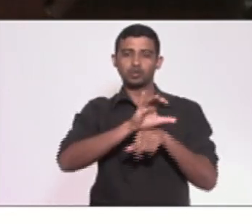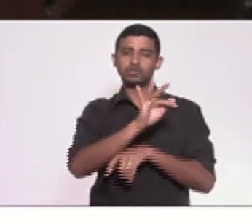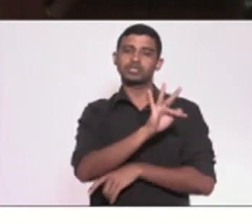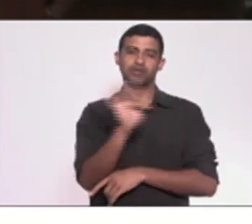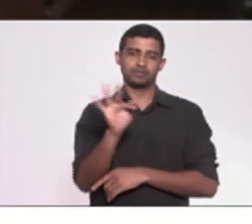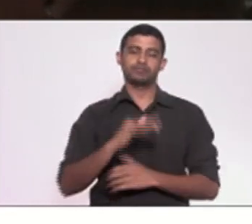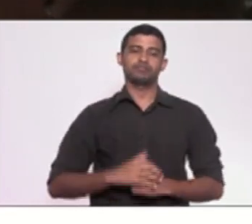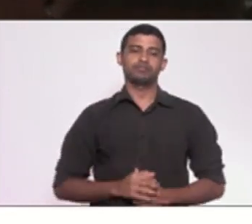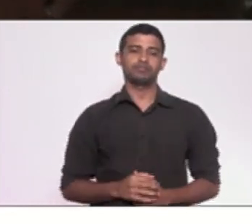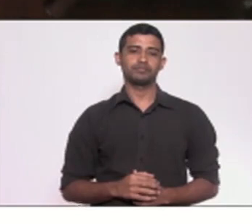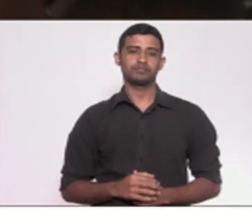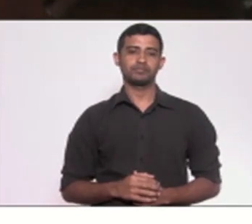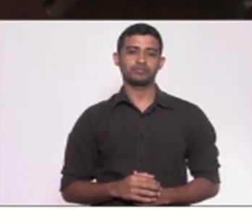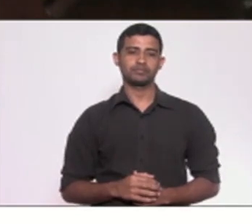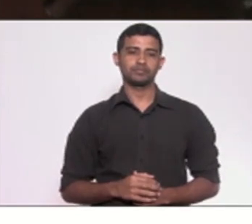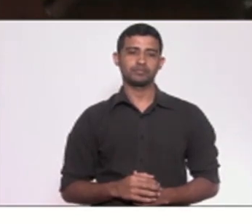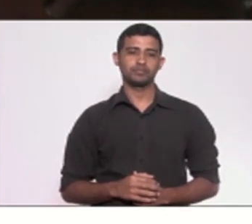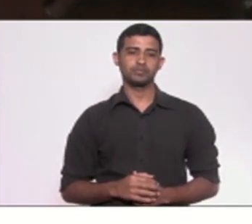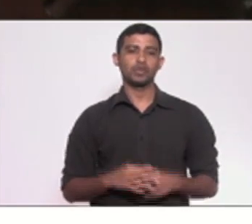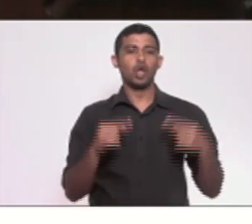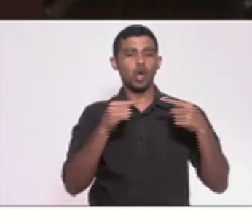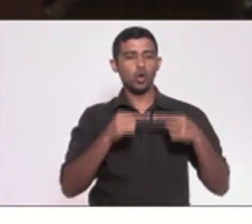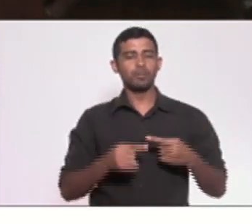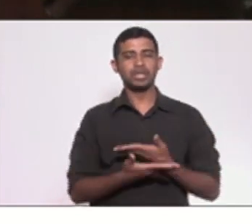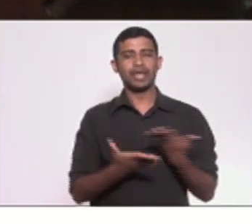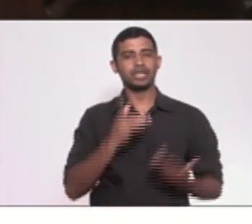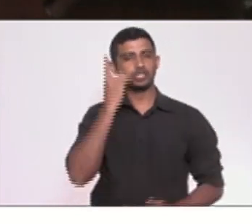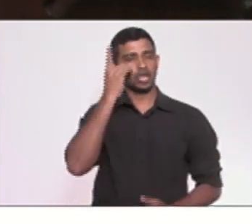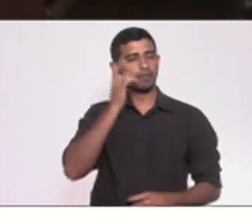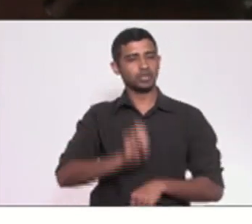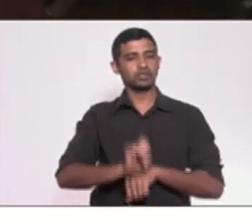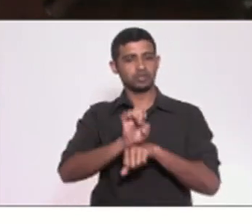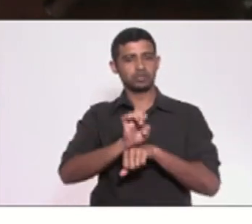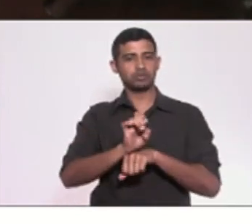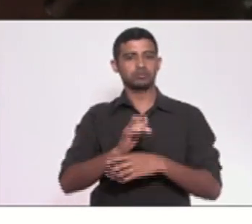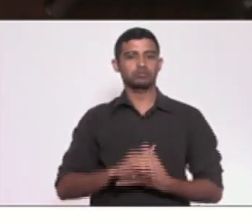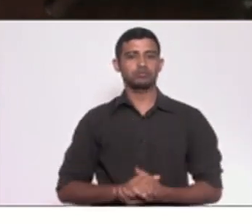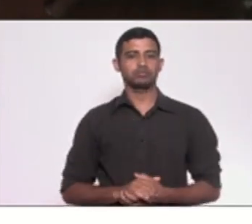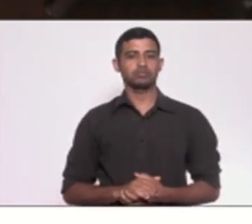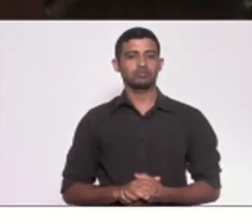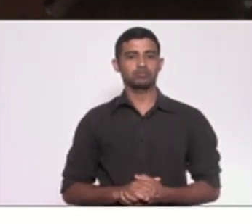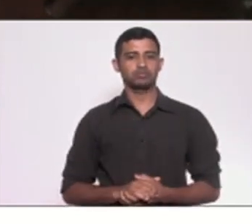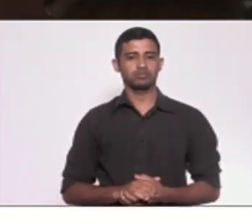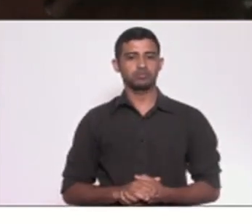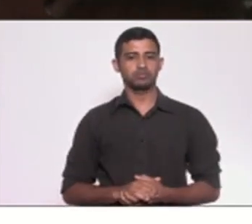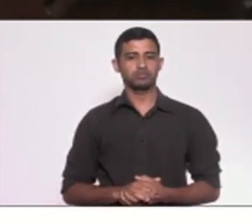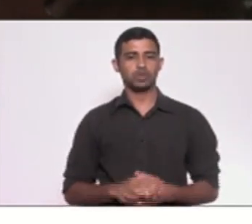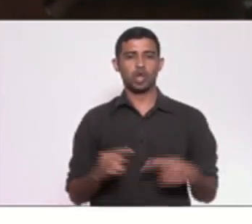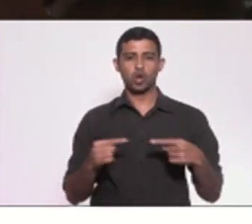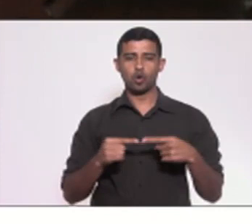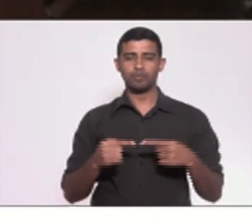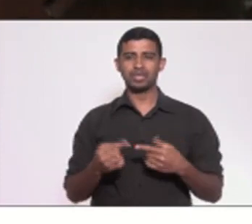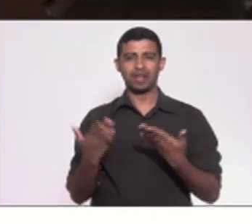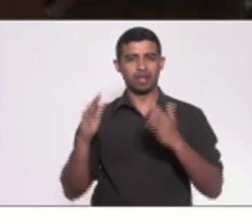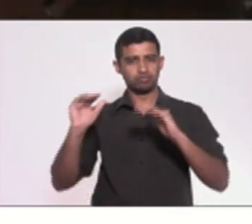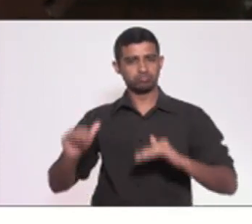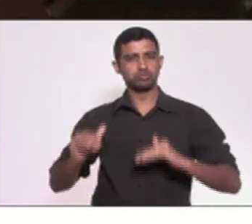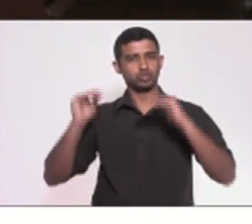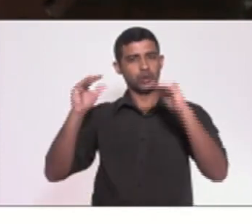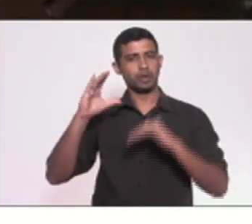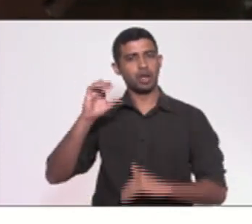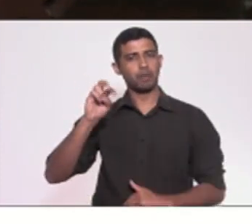Federal, aplicável aos deputados estaduais, por força do que restou pela Suprema Corte nas